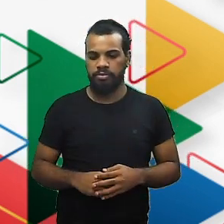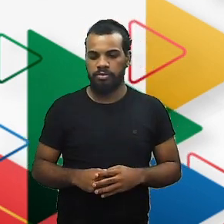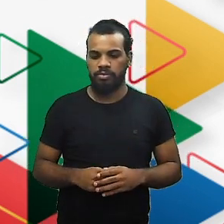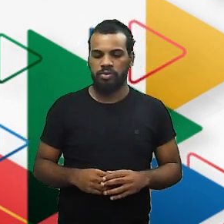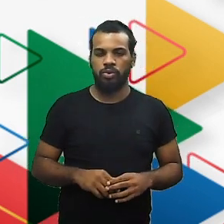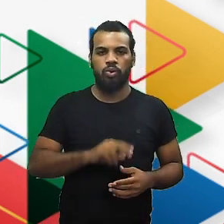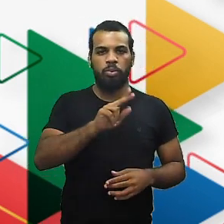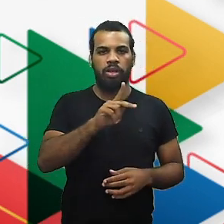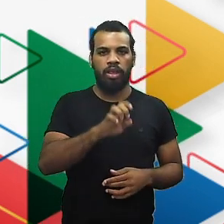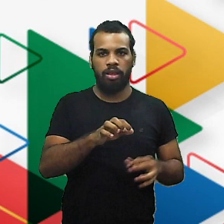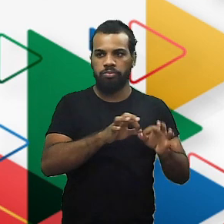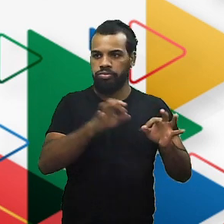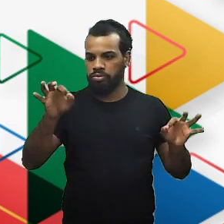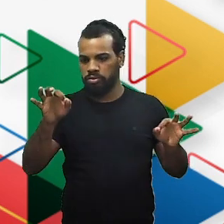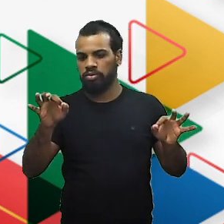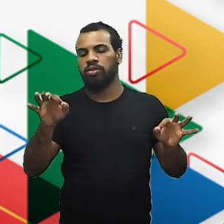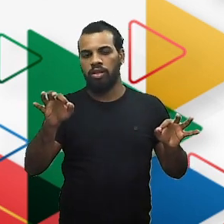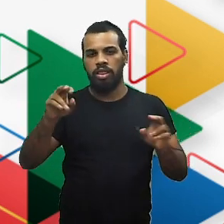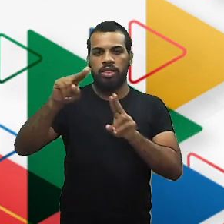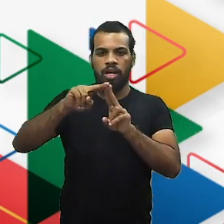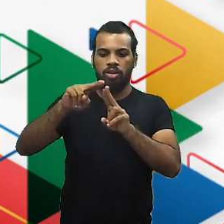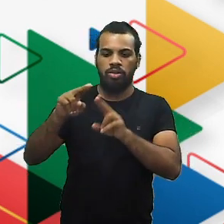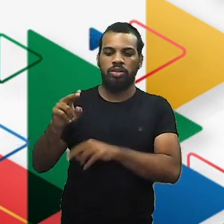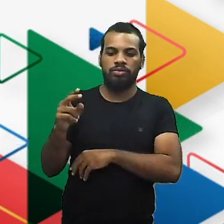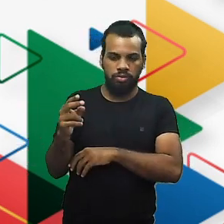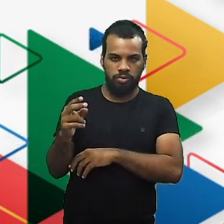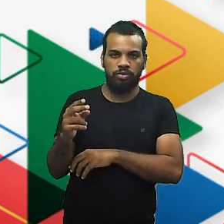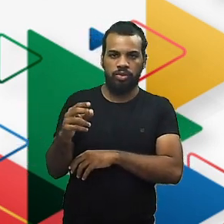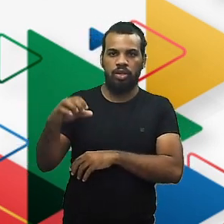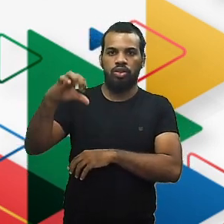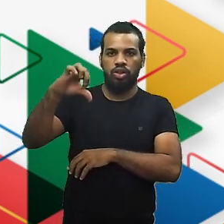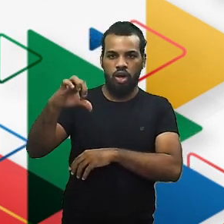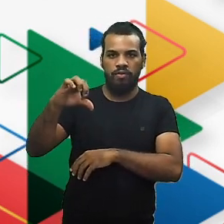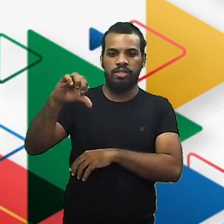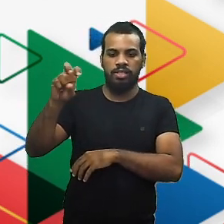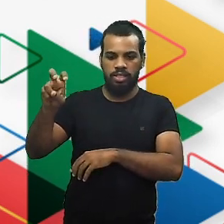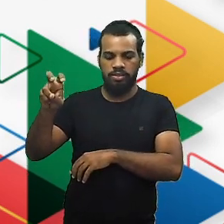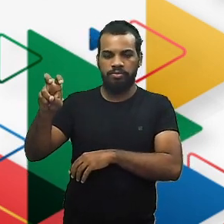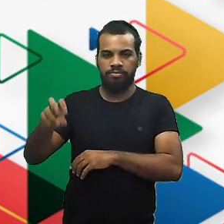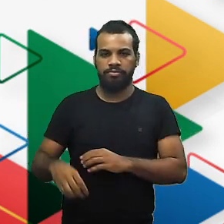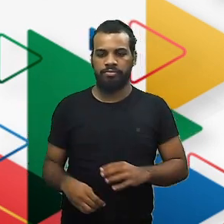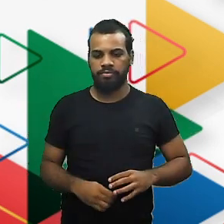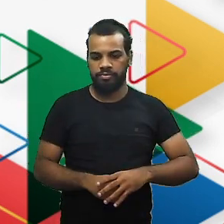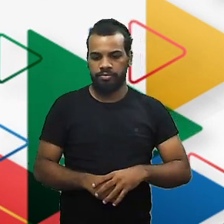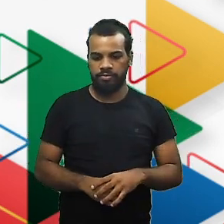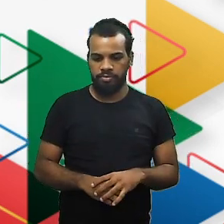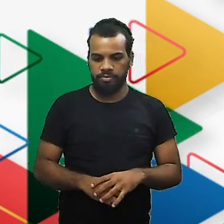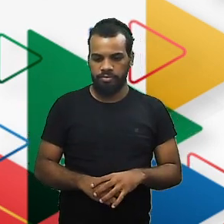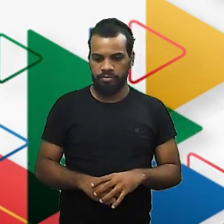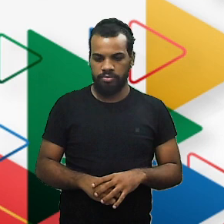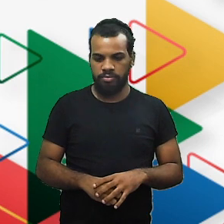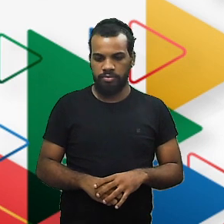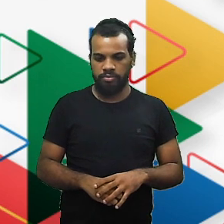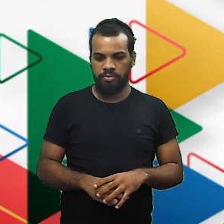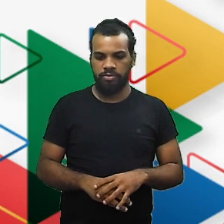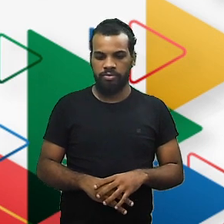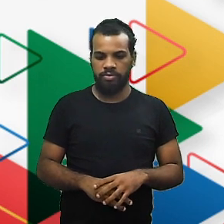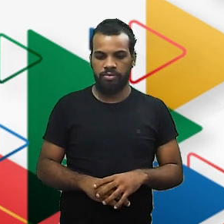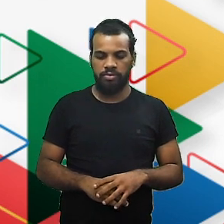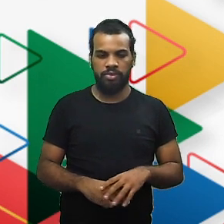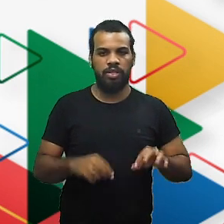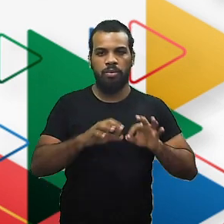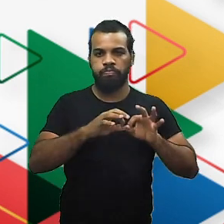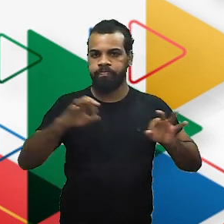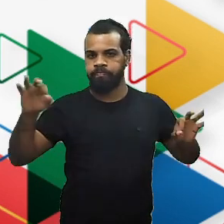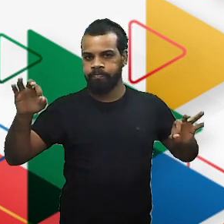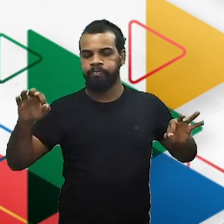1. Tacaruna, o Shopping Tacaruna, coordenadas 9, 5. E eu preciso definir a distância entre esses